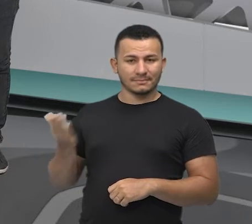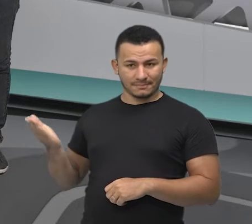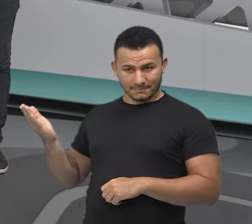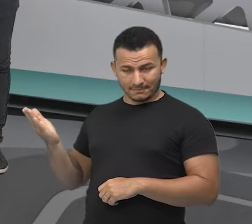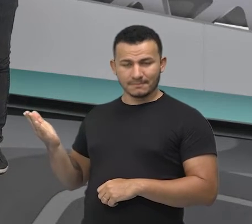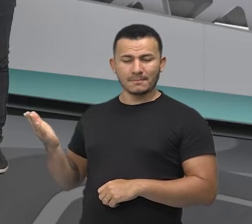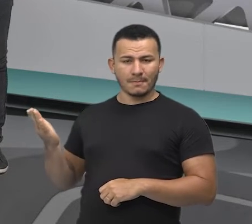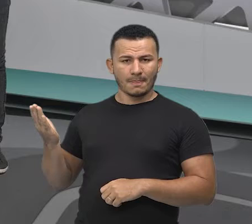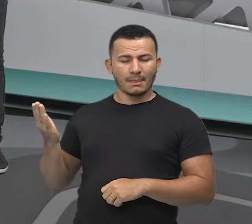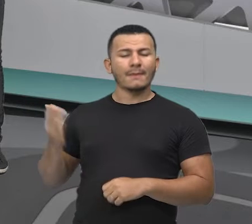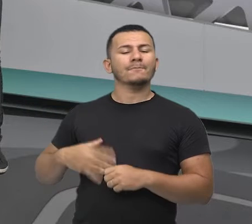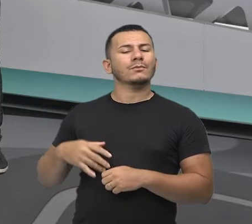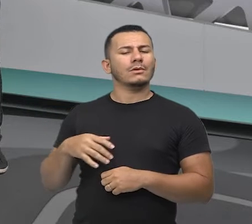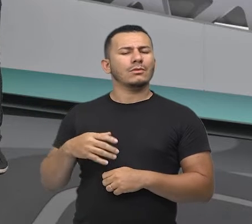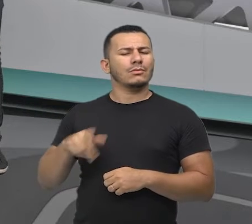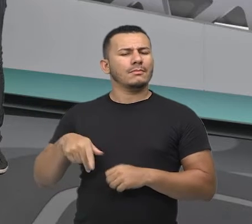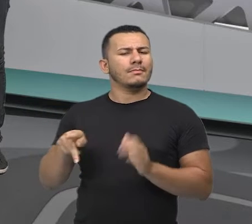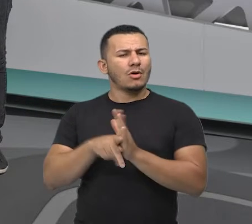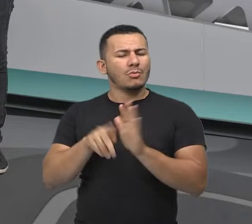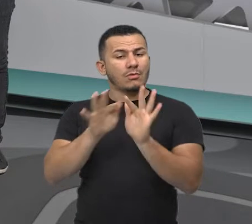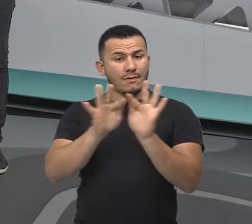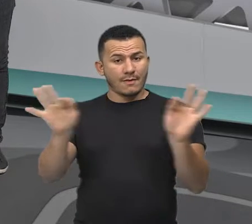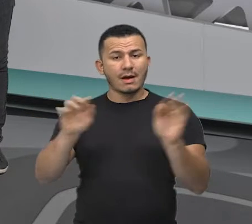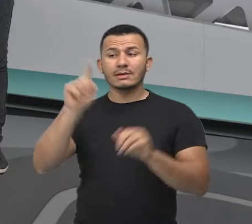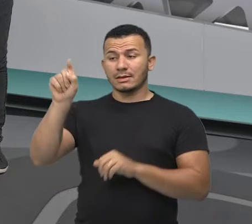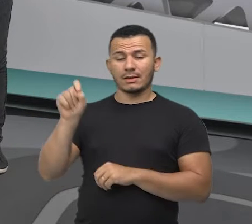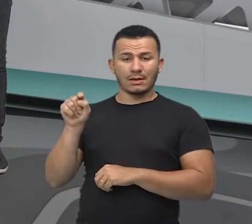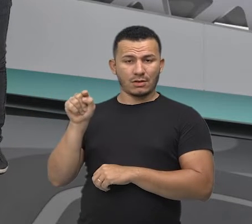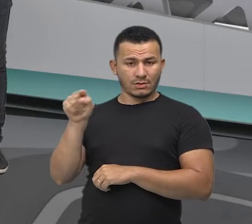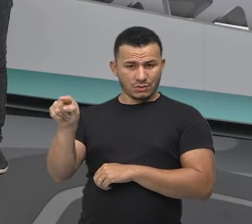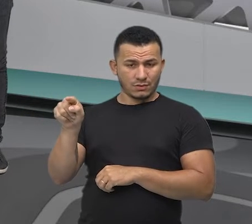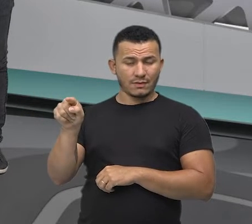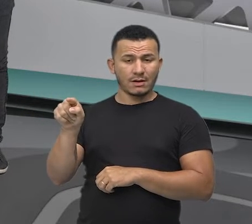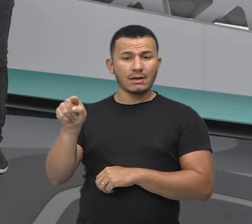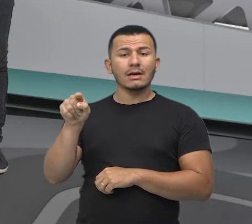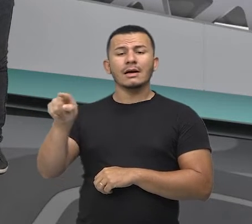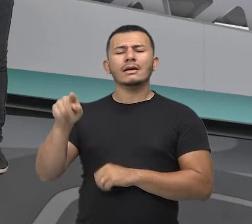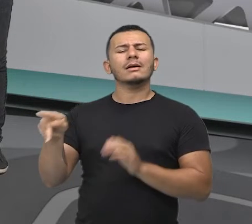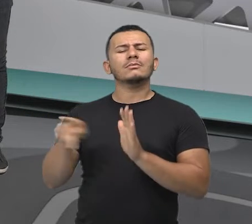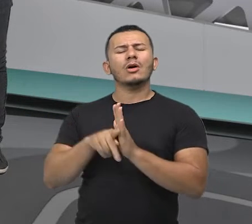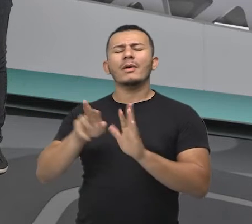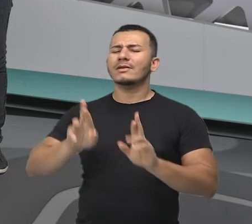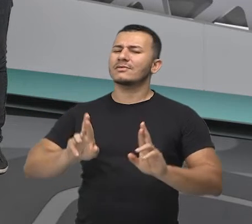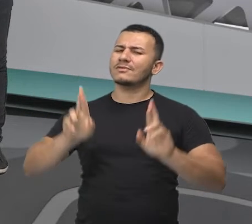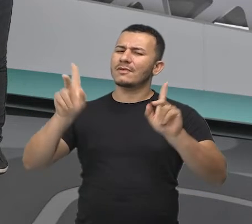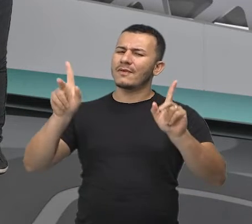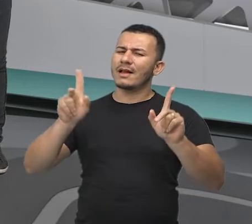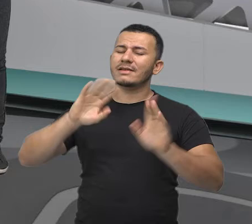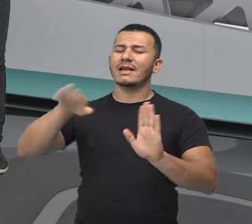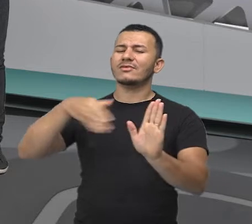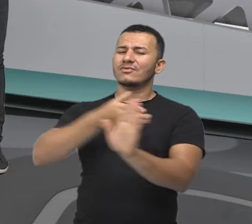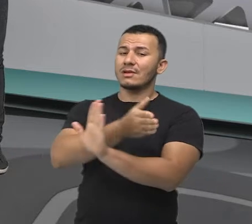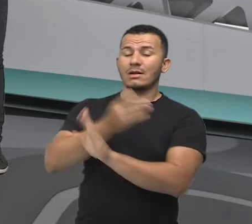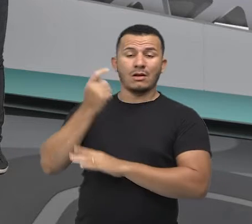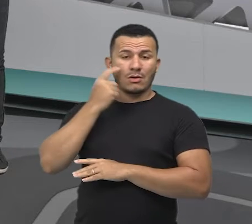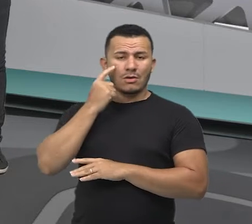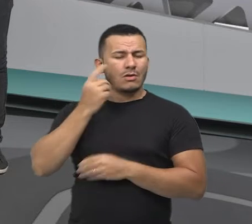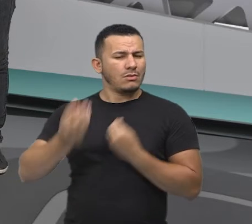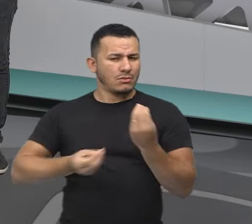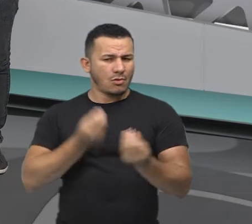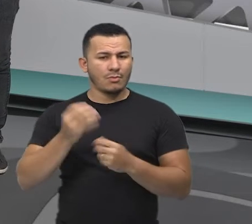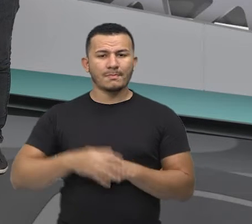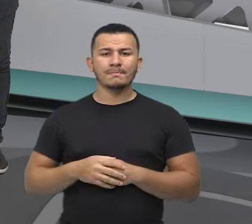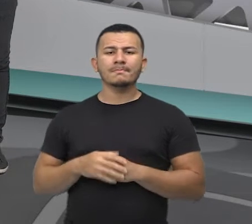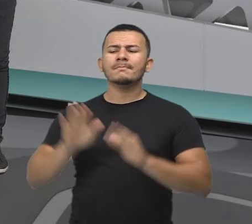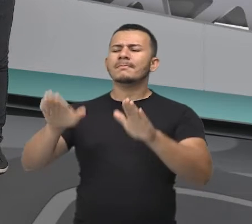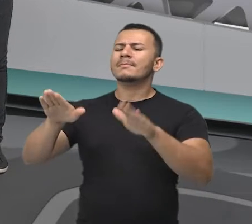Temos aqui o nosso exemplo de uma interrogação, certo? De uma frase interrogativa que faz isso de maneira indireta.